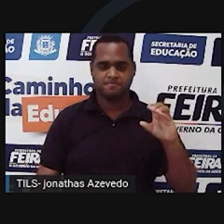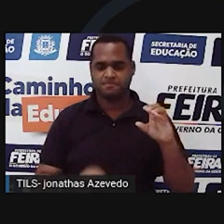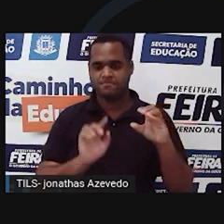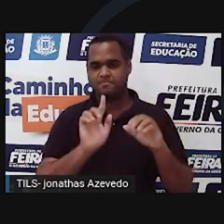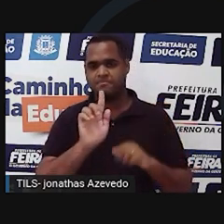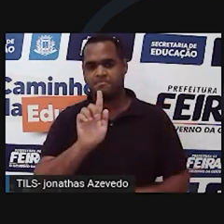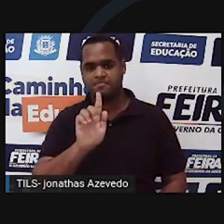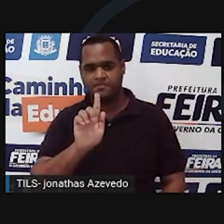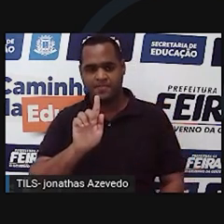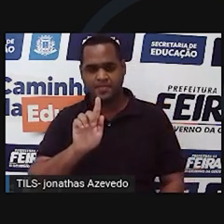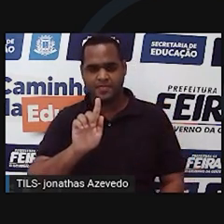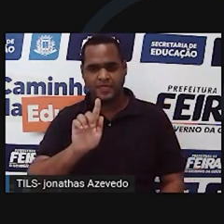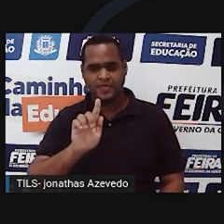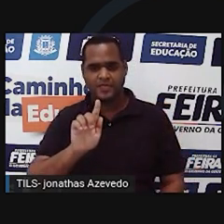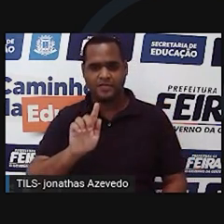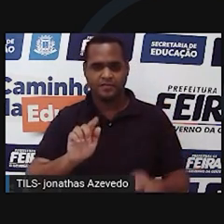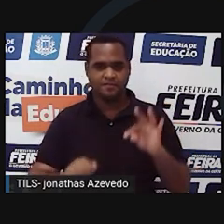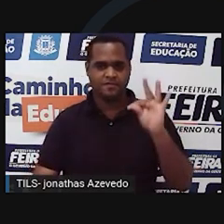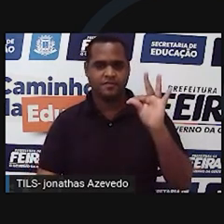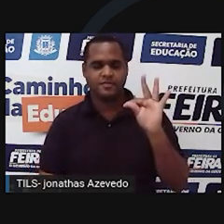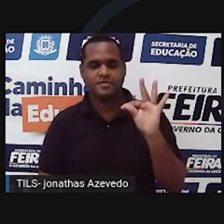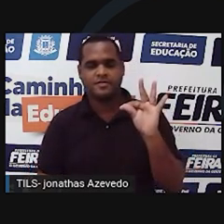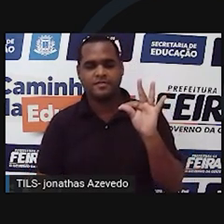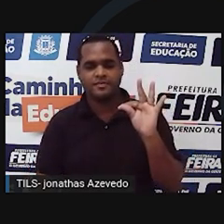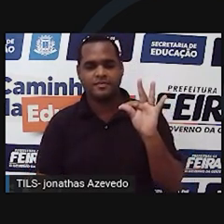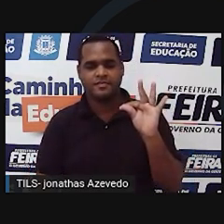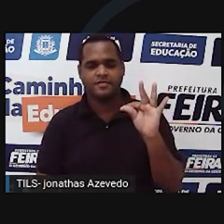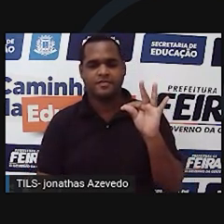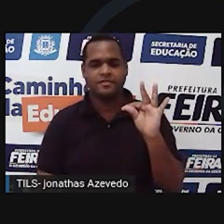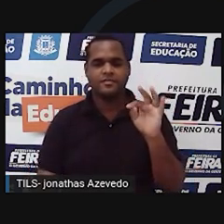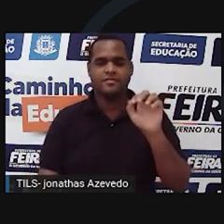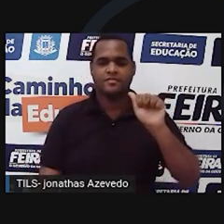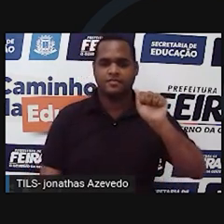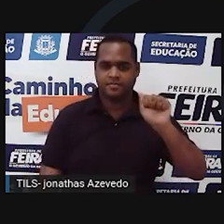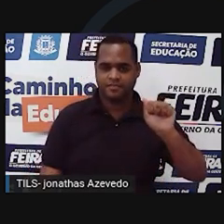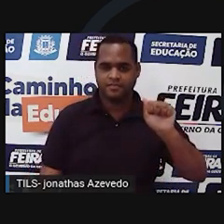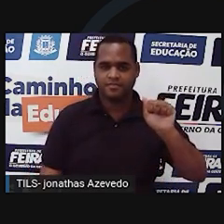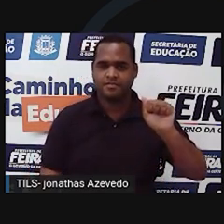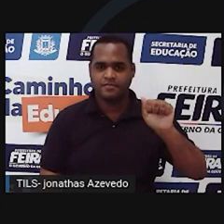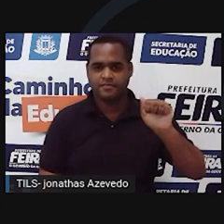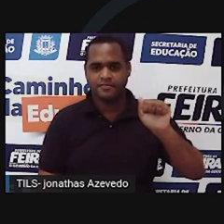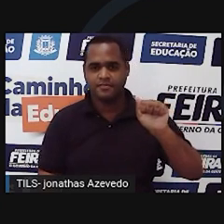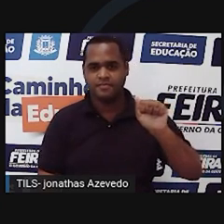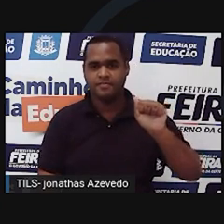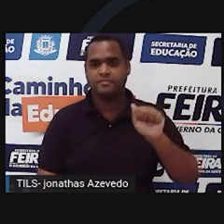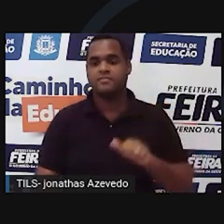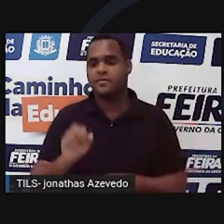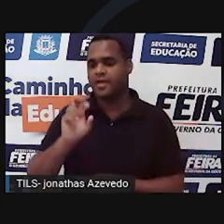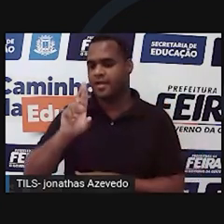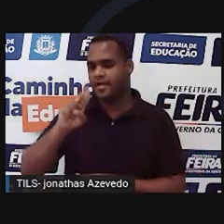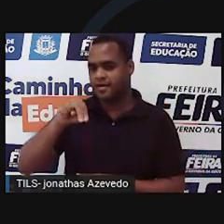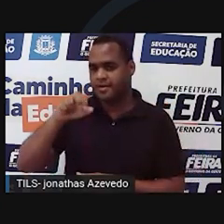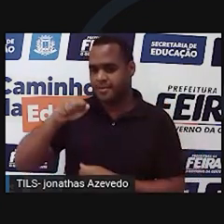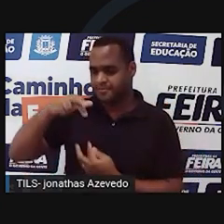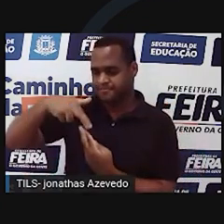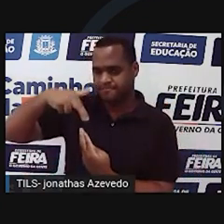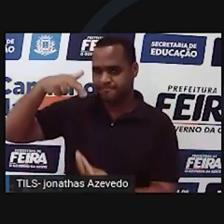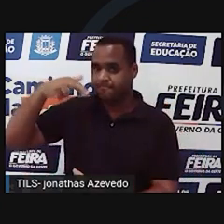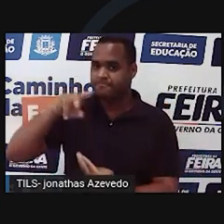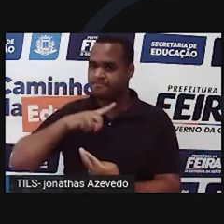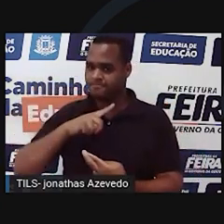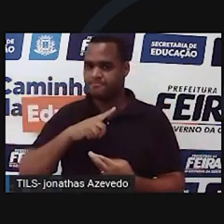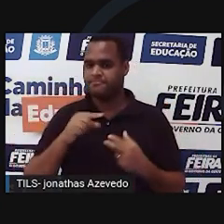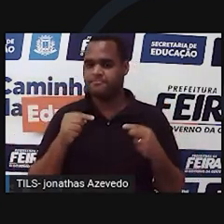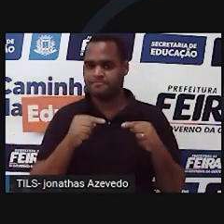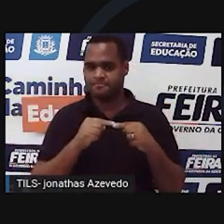guanina, timina e adenina. O RNA também possui bases